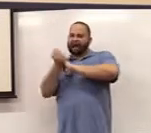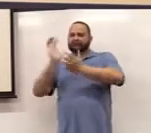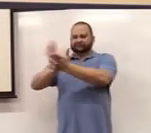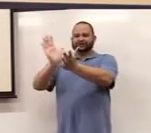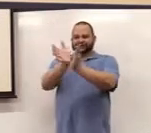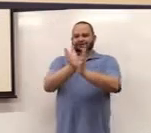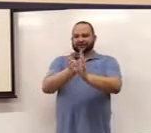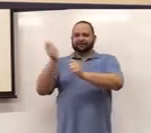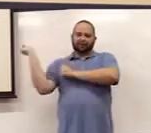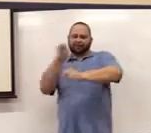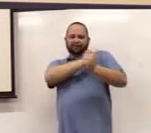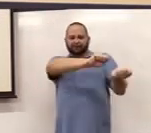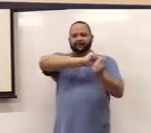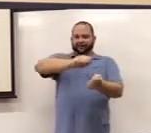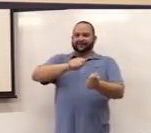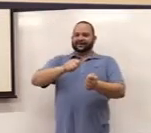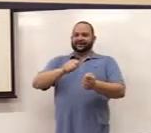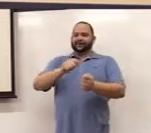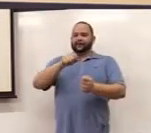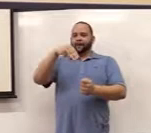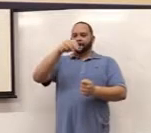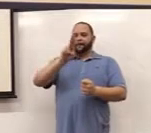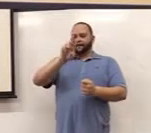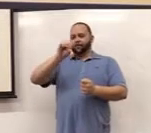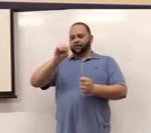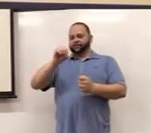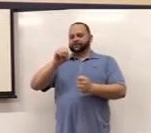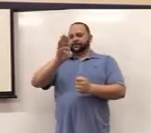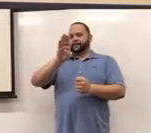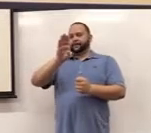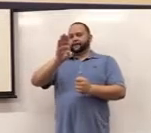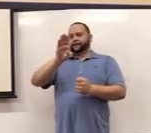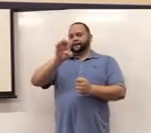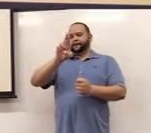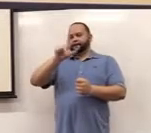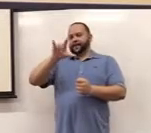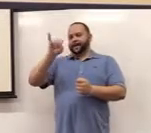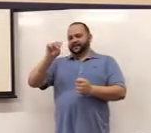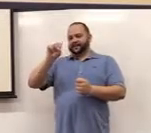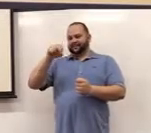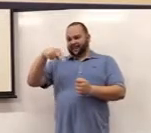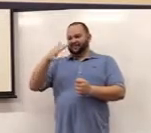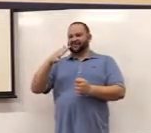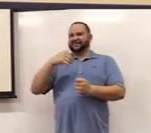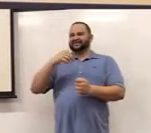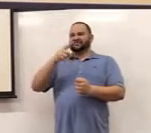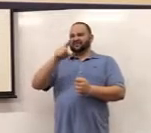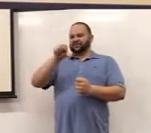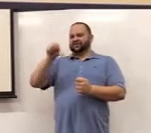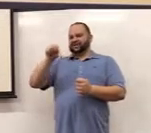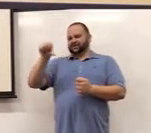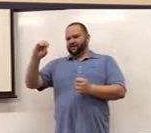Berlim, e executa a nona sinfonia de Berlim. Né? Aí, uma posição política mais condizente com a música,